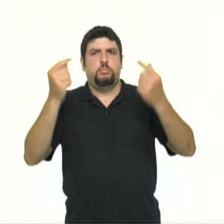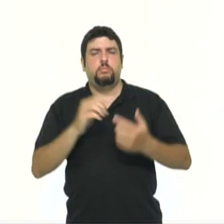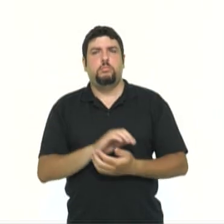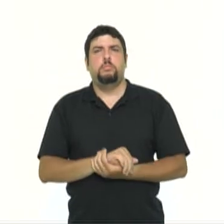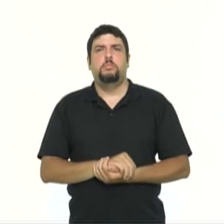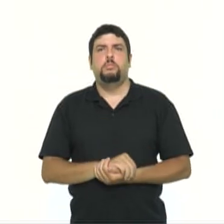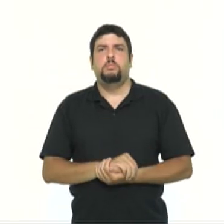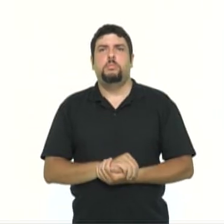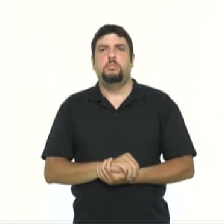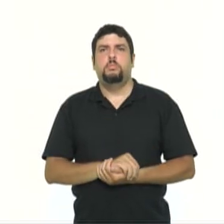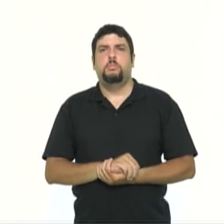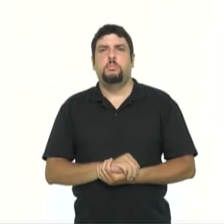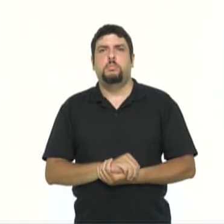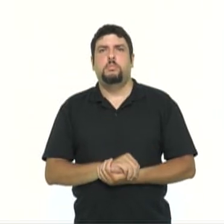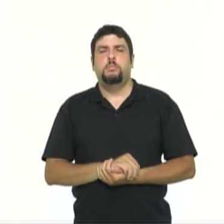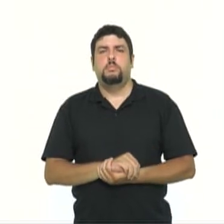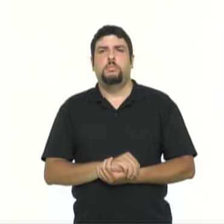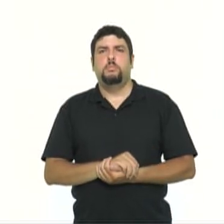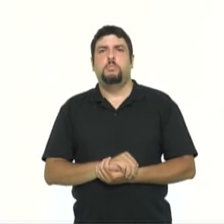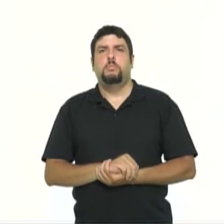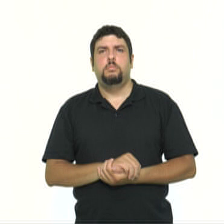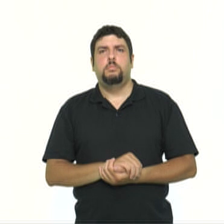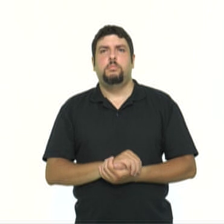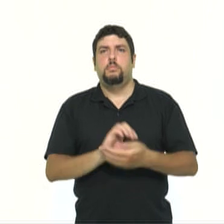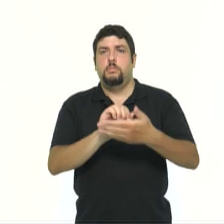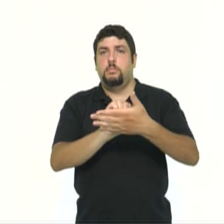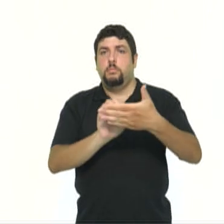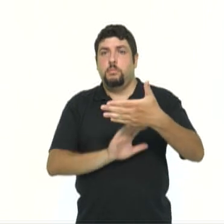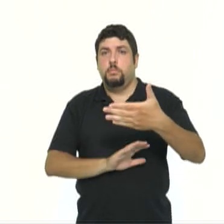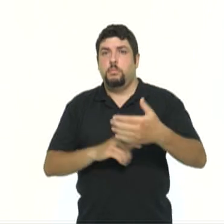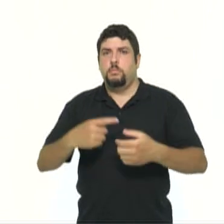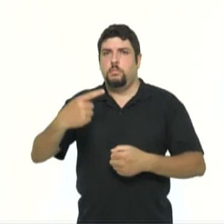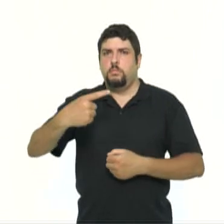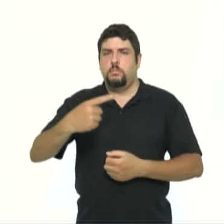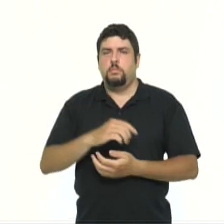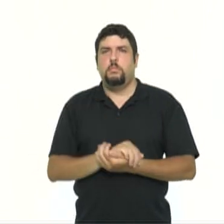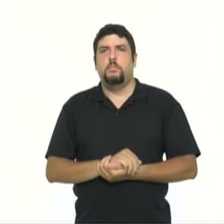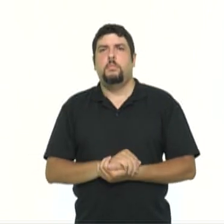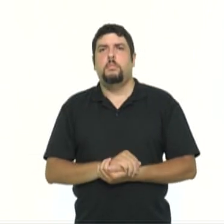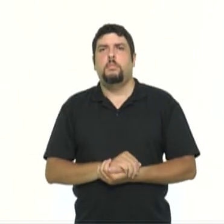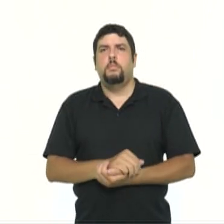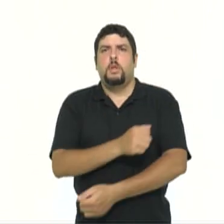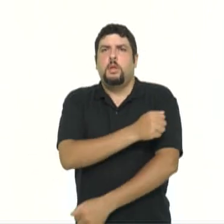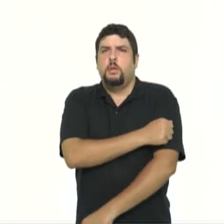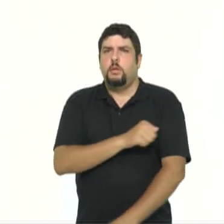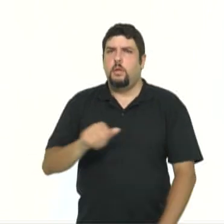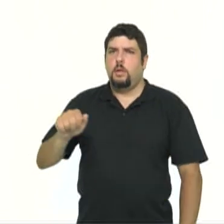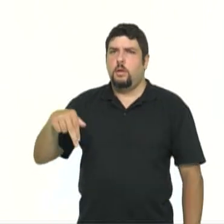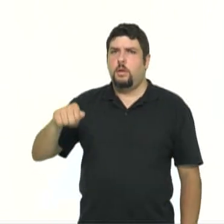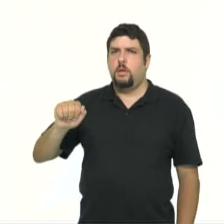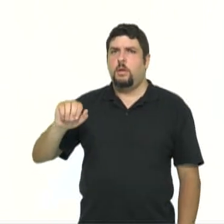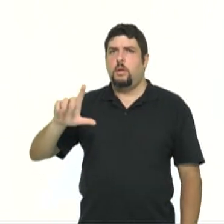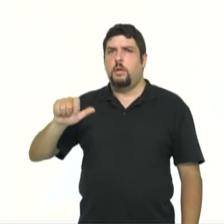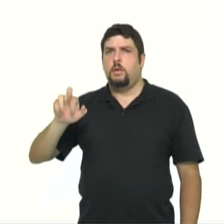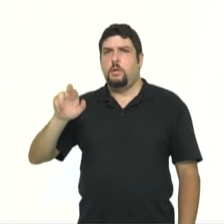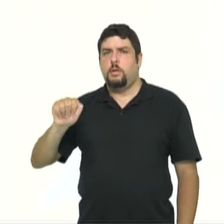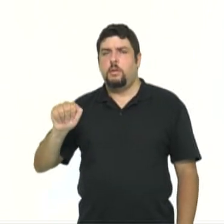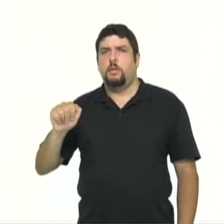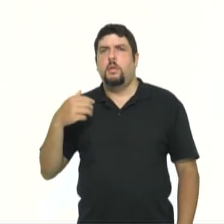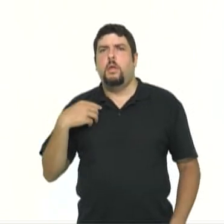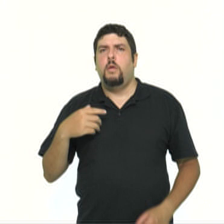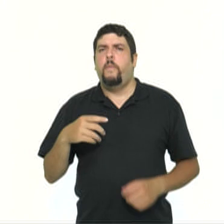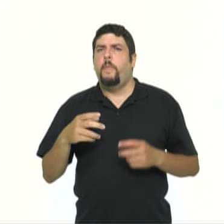economicamente. Atividade 1. A estudante Ana Clara começa sua redação apontando